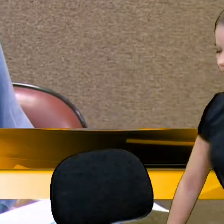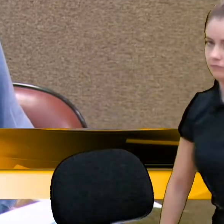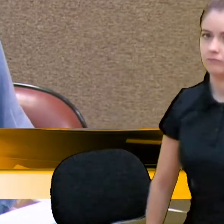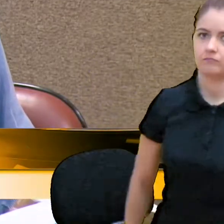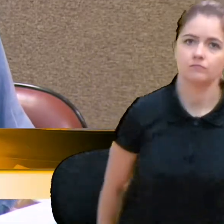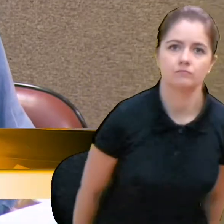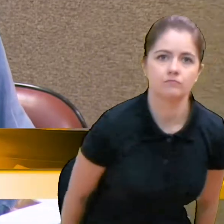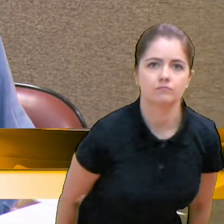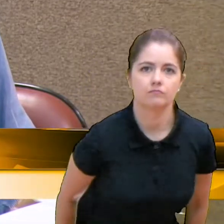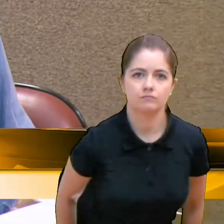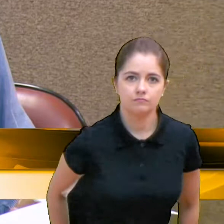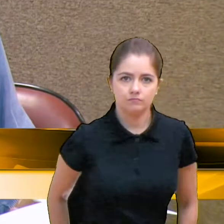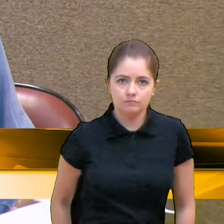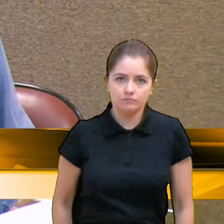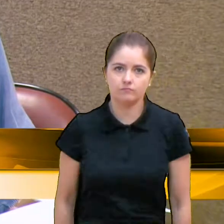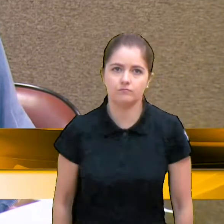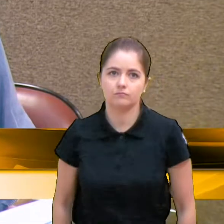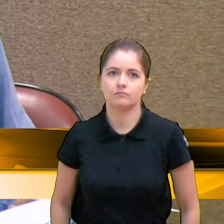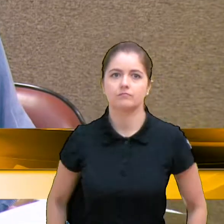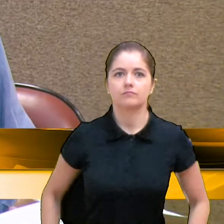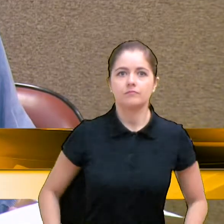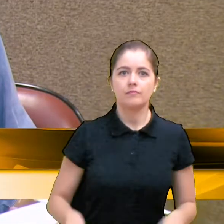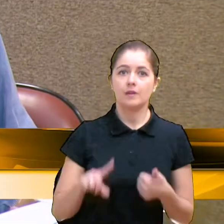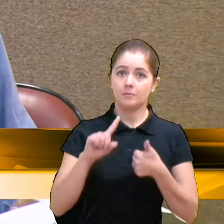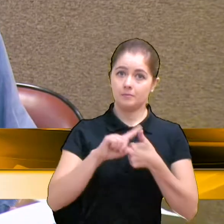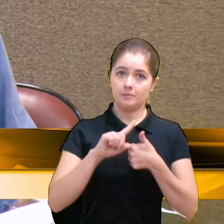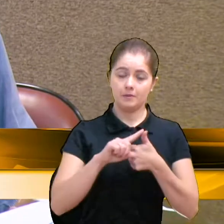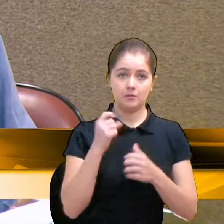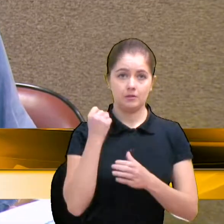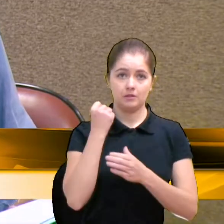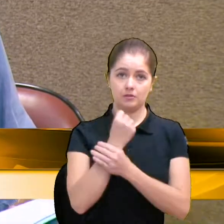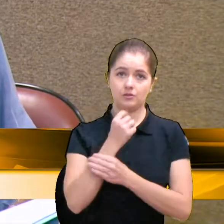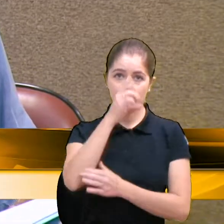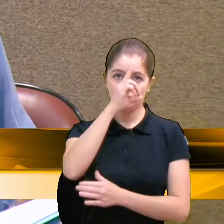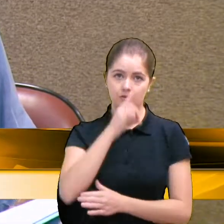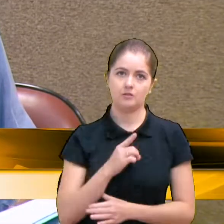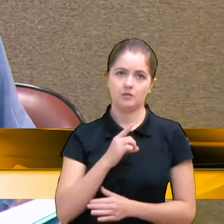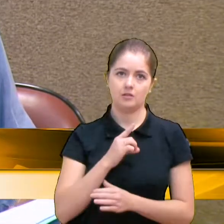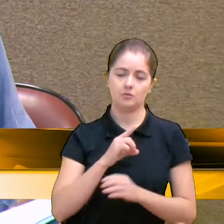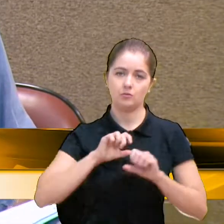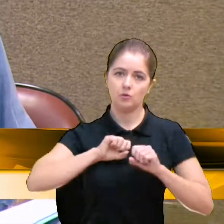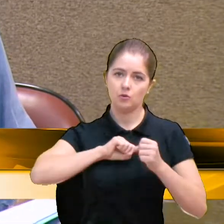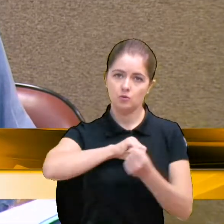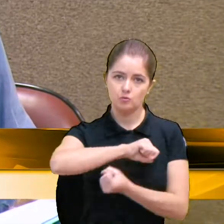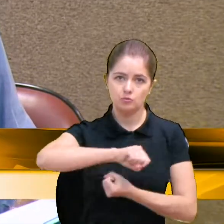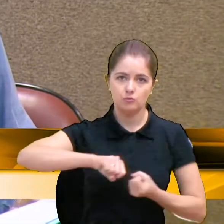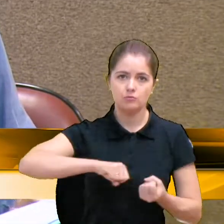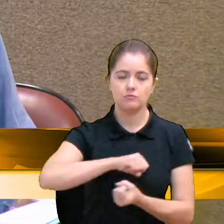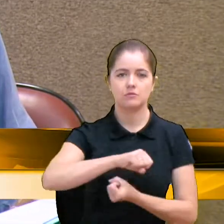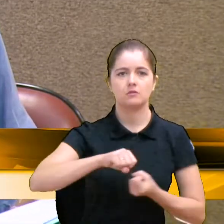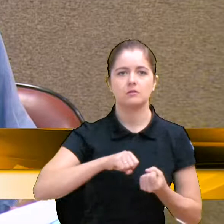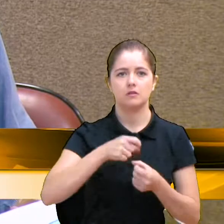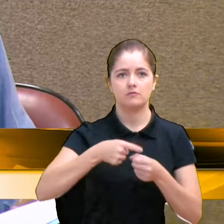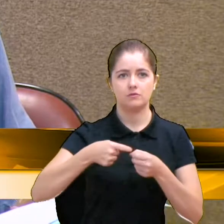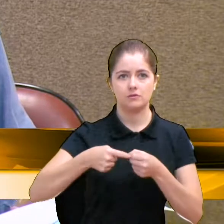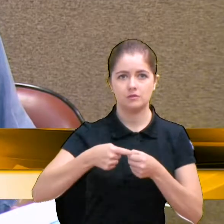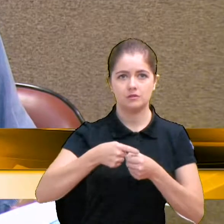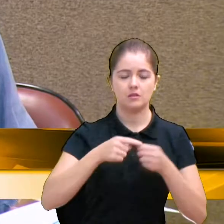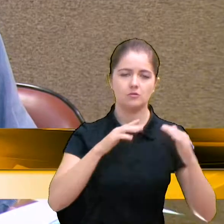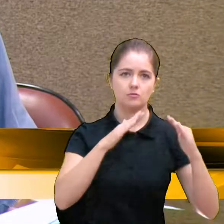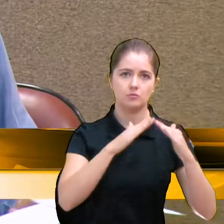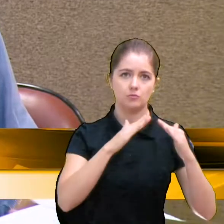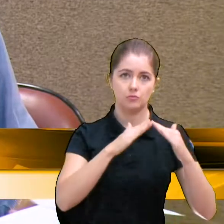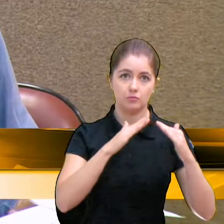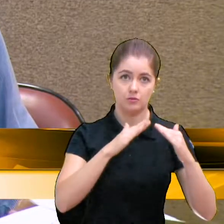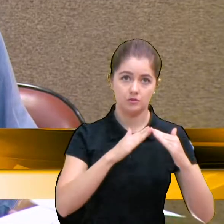Garantia do direito às cidades sustentáveis, entendido como direito à terra urbana, à moradia, ao saneamento ambiental,